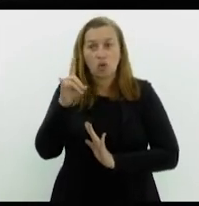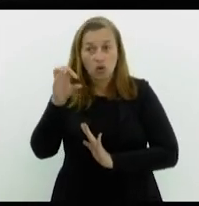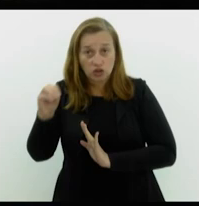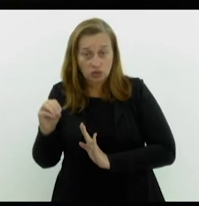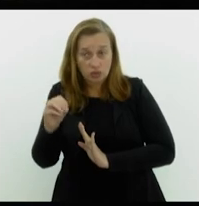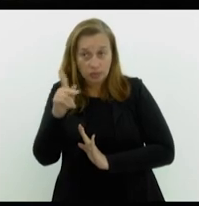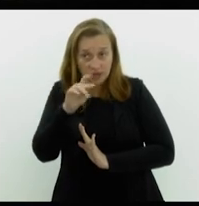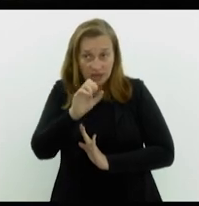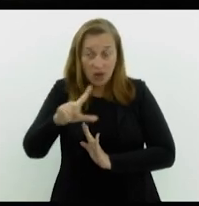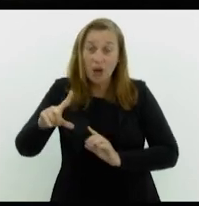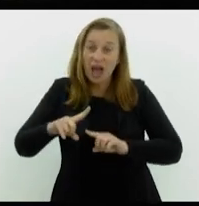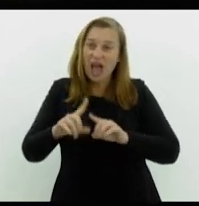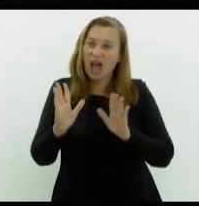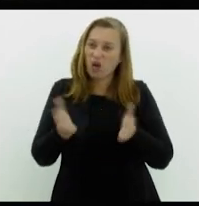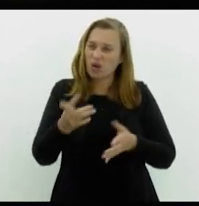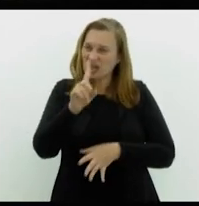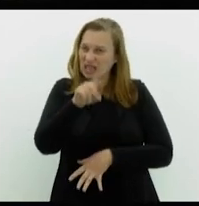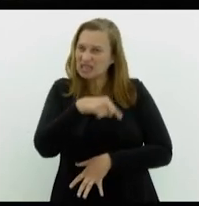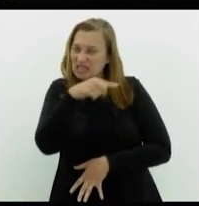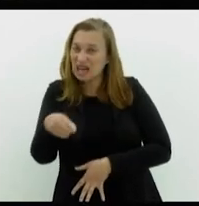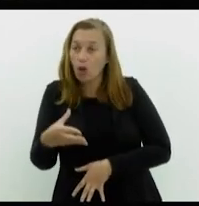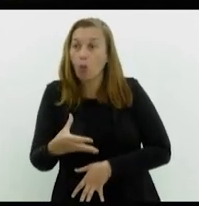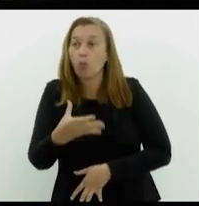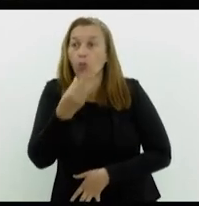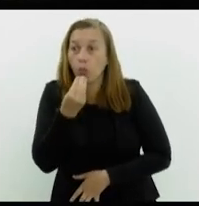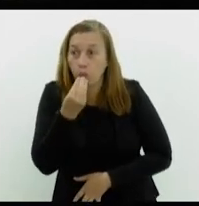Agora, censurar, calar,